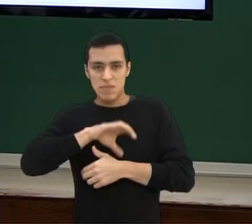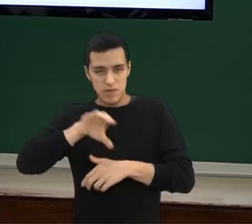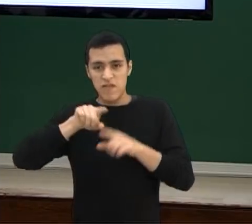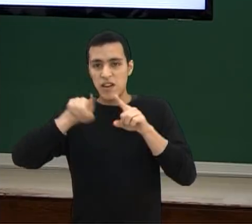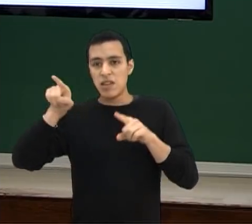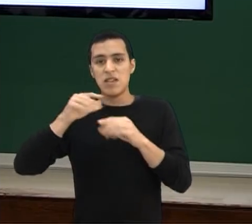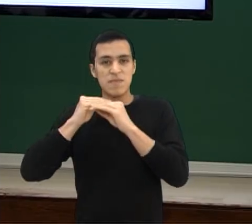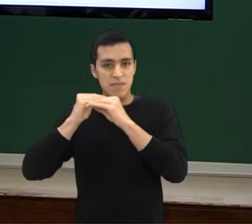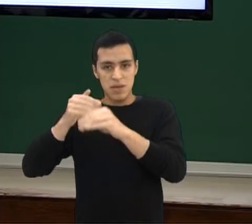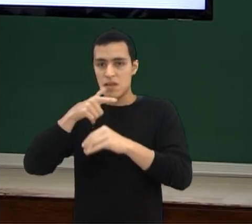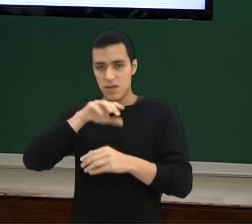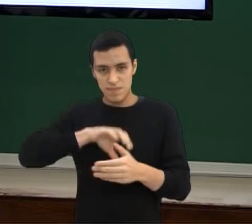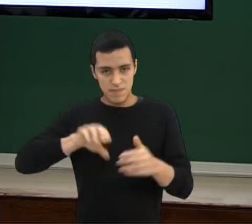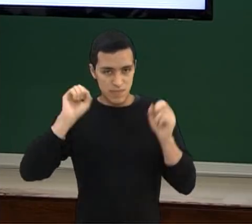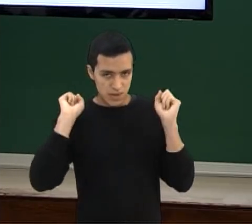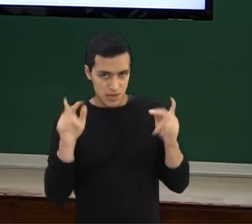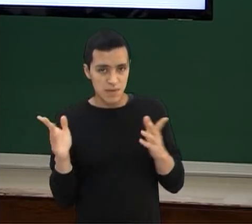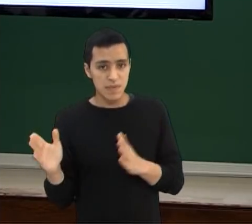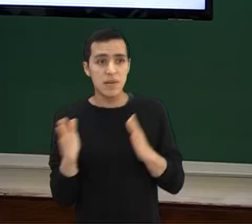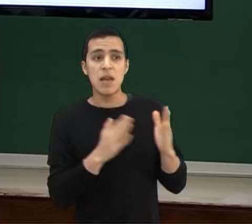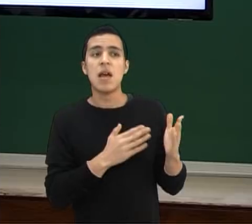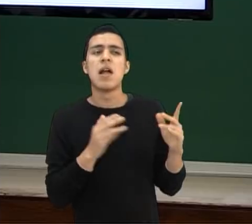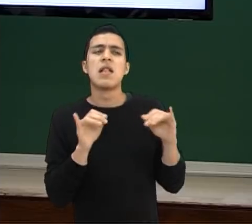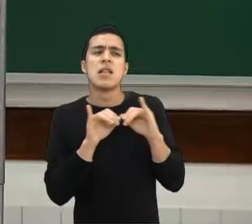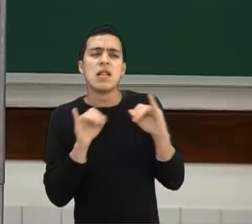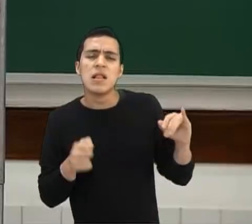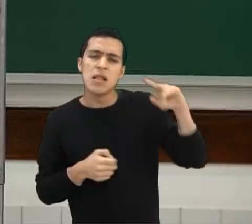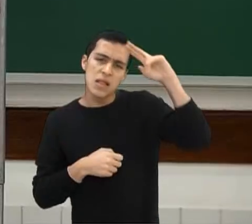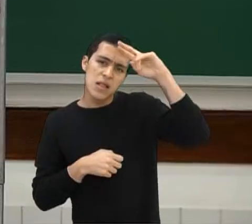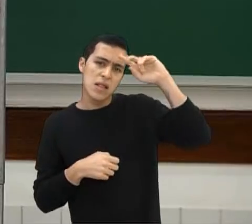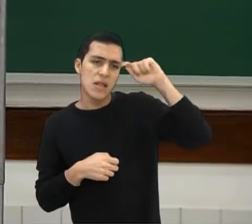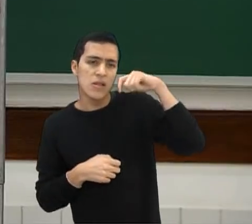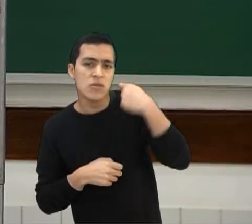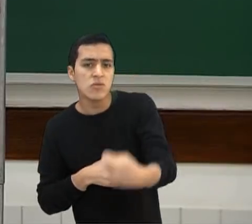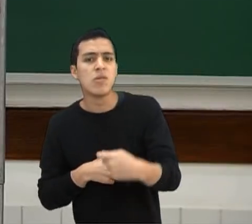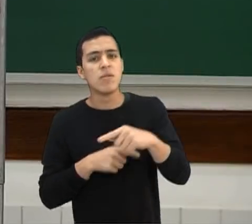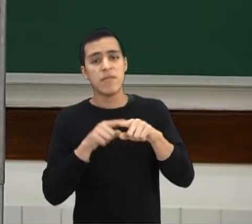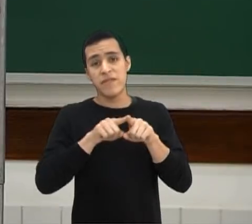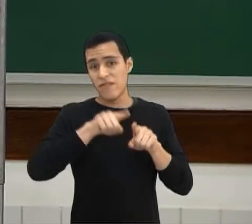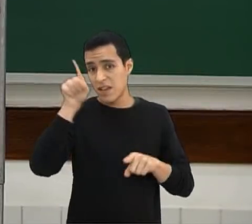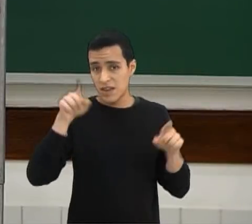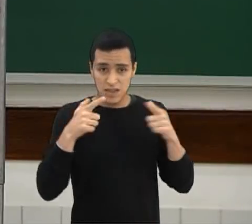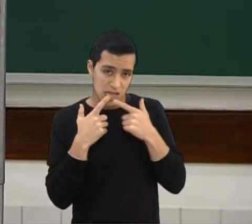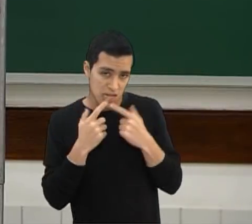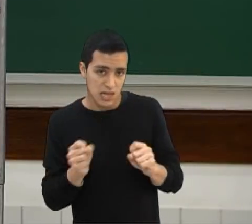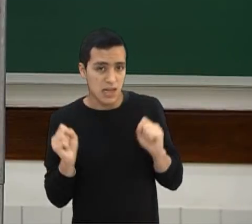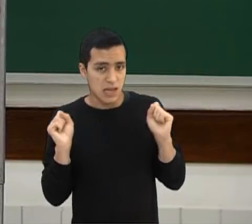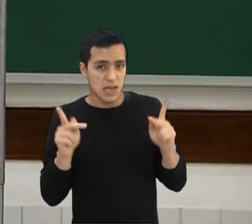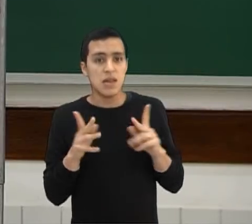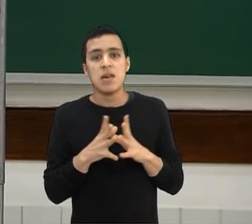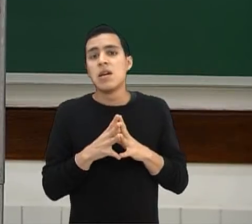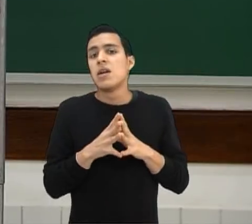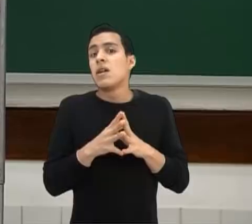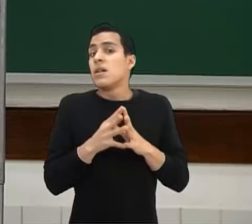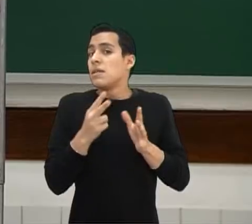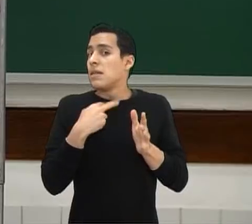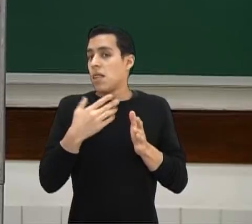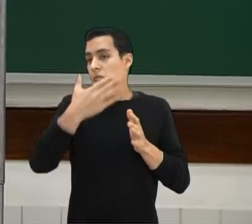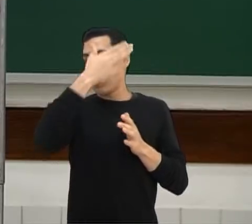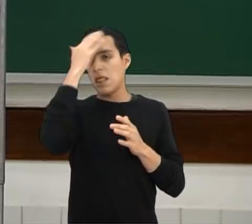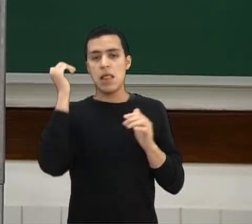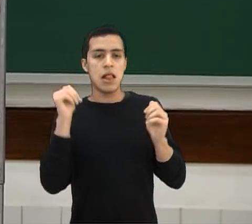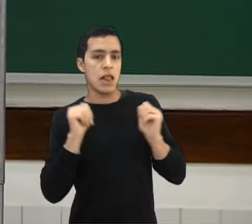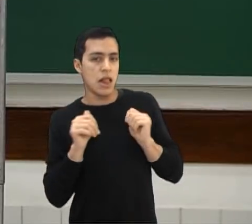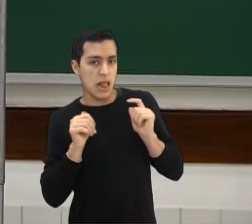portuguesa. Vamos fazer um lembrete bem importante com relação a essa questão da variação linguística, tá? Então, eu não posso deixar de